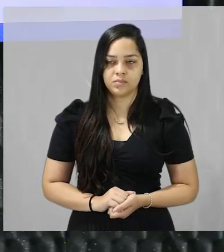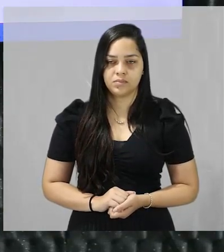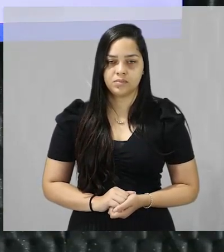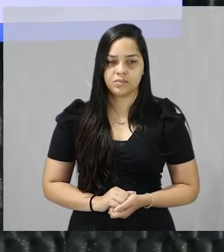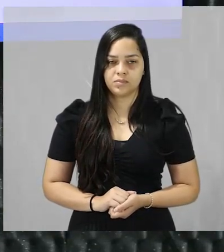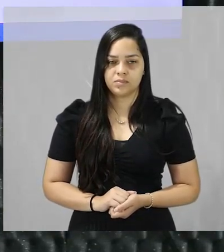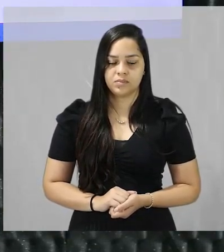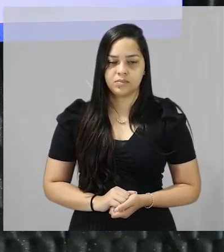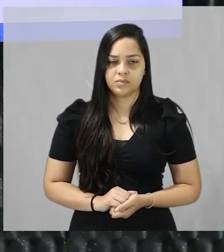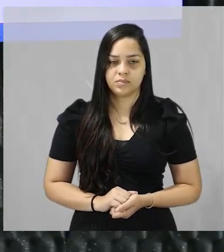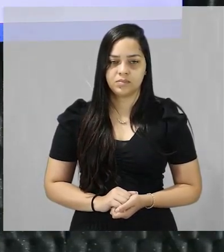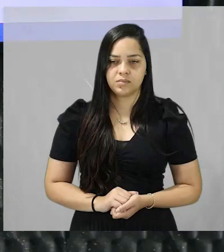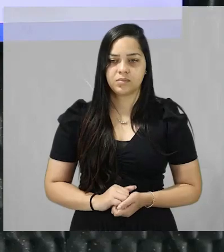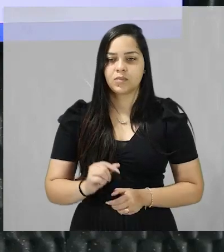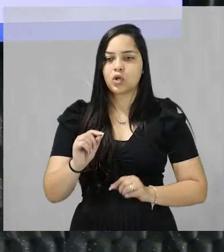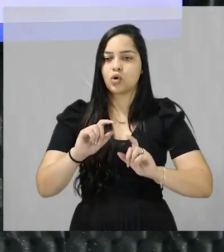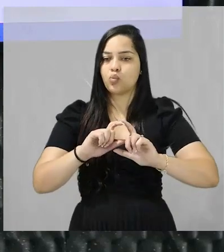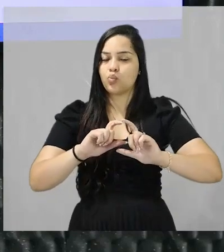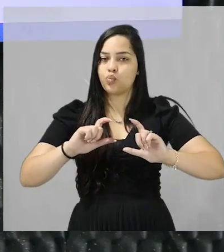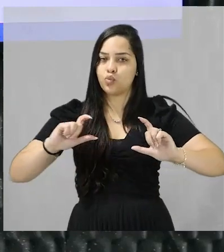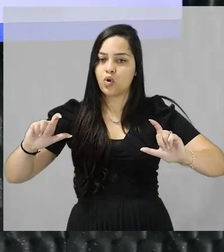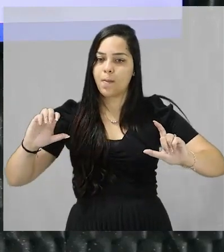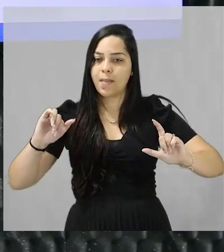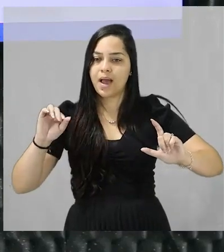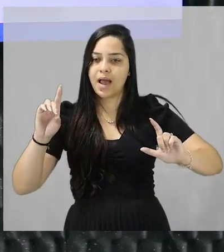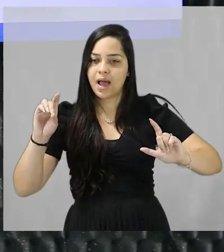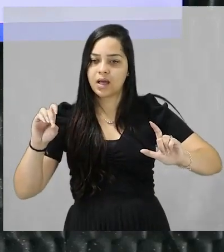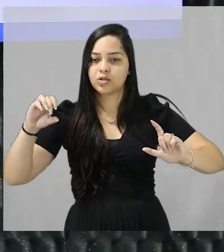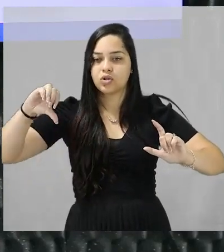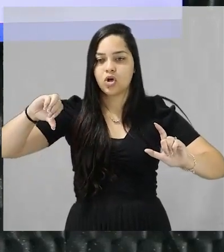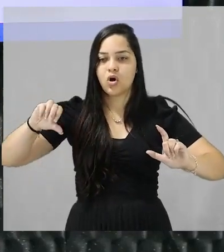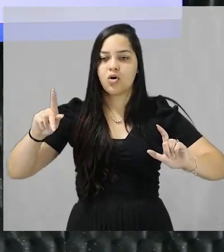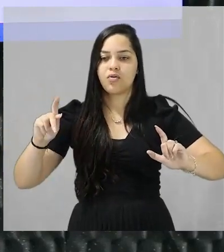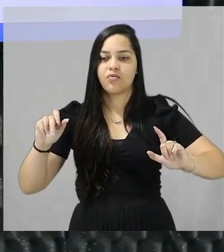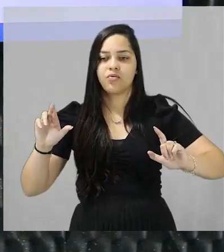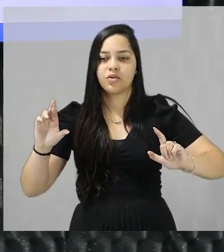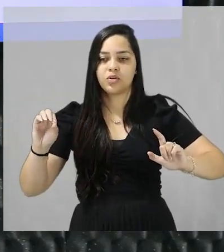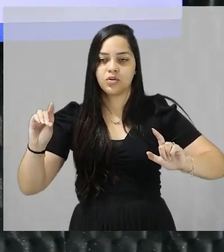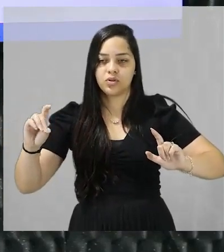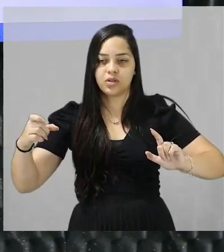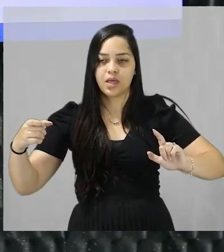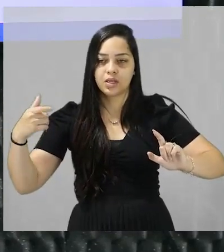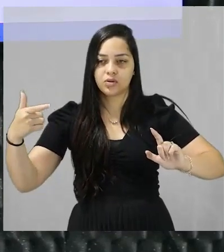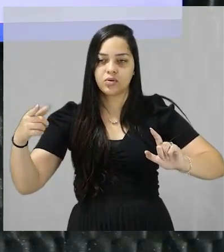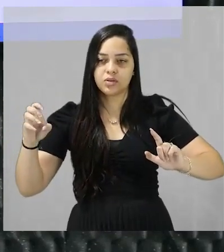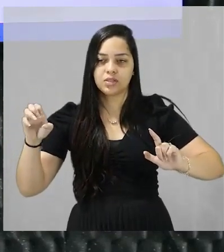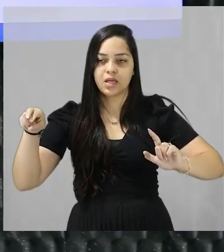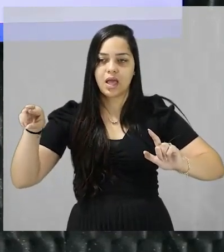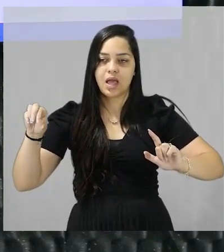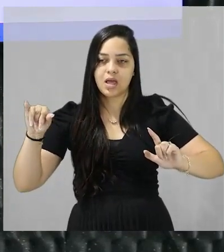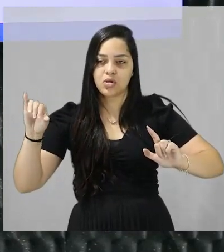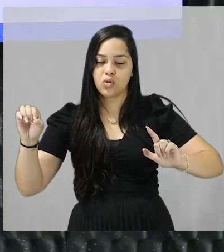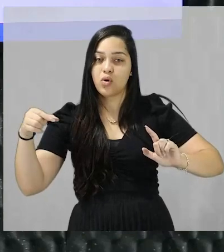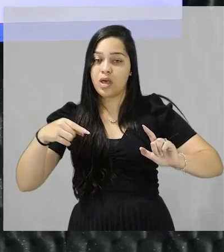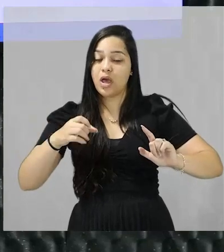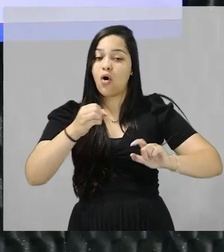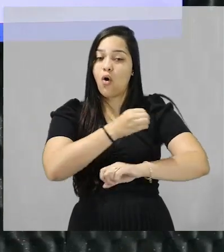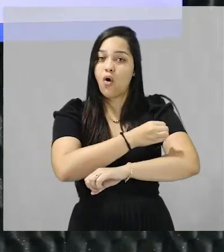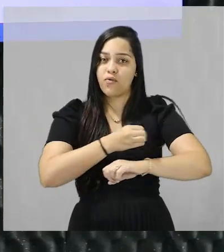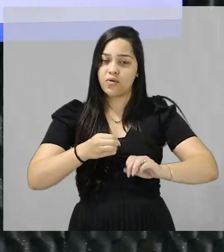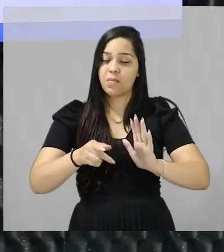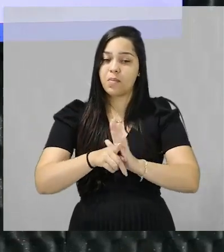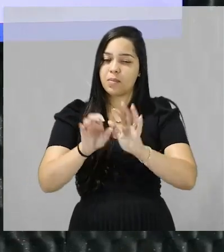9-hidroxidec-2-enóico. Turminha, é uma nomenclatura oficial, certo? Por isso, tantos detalhes na